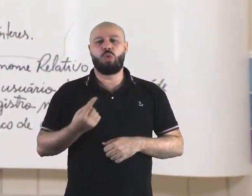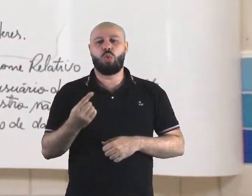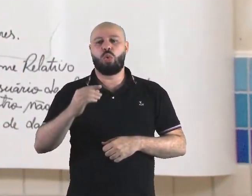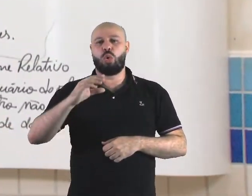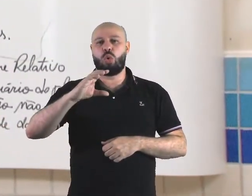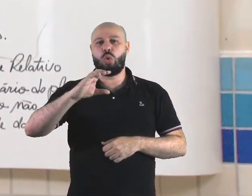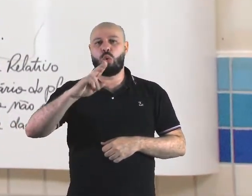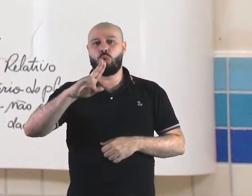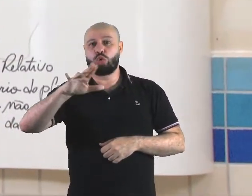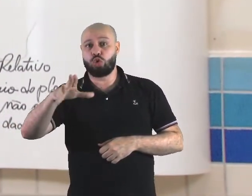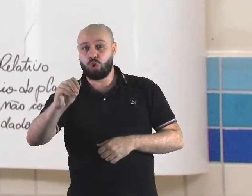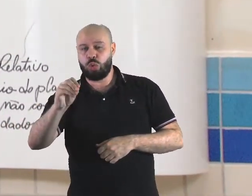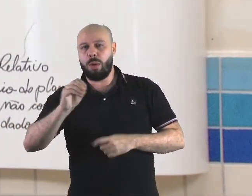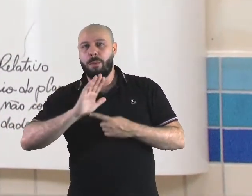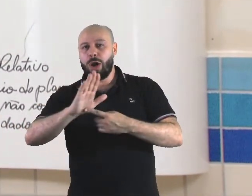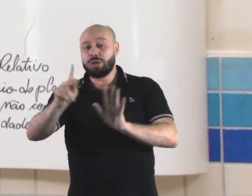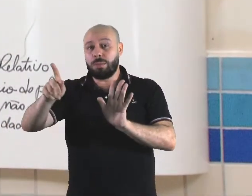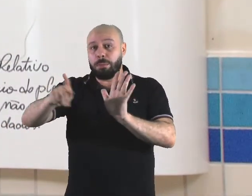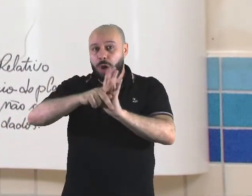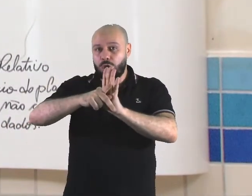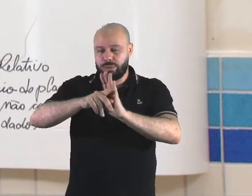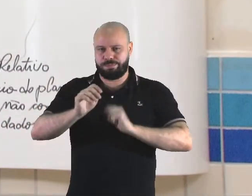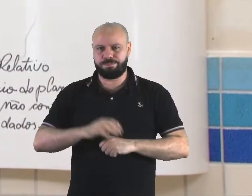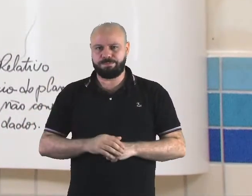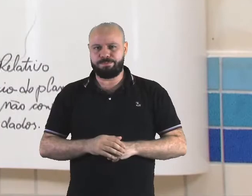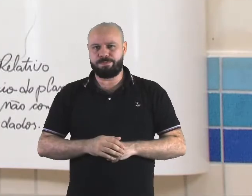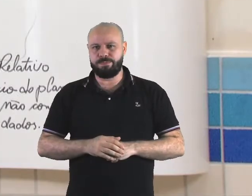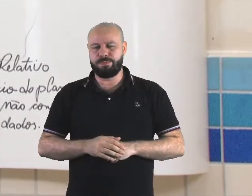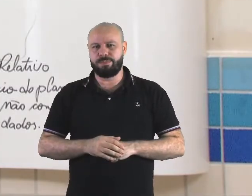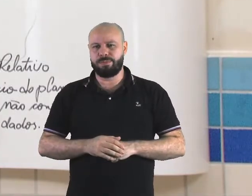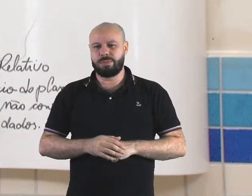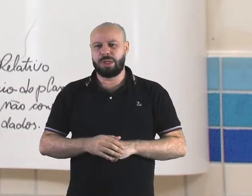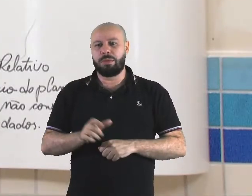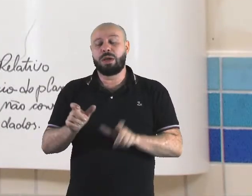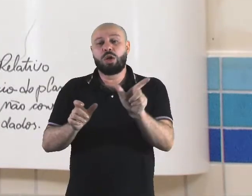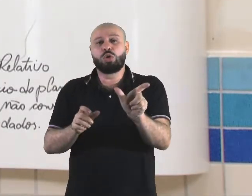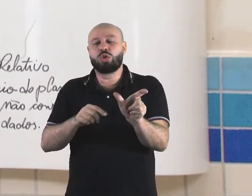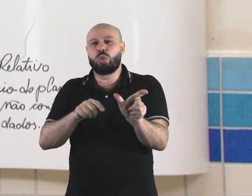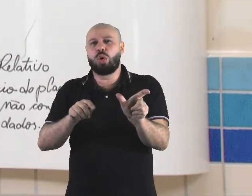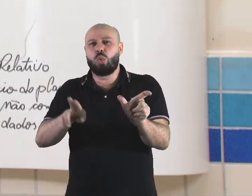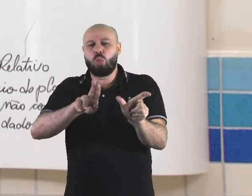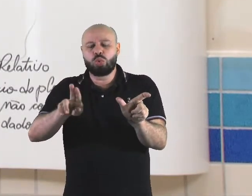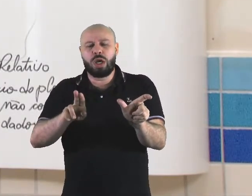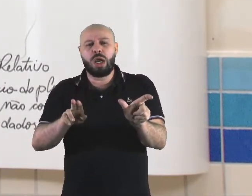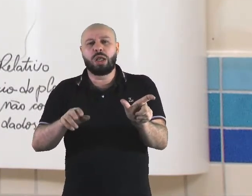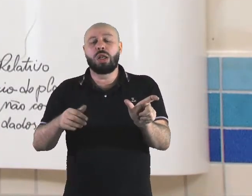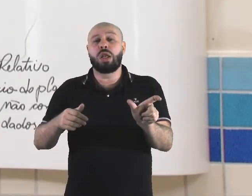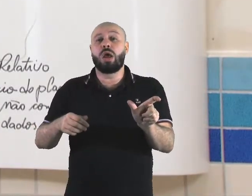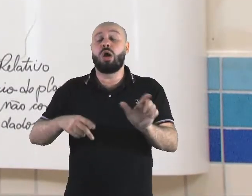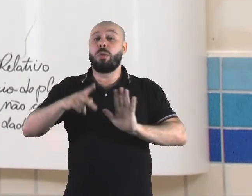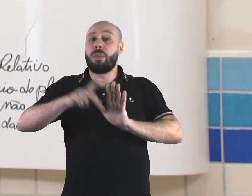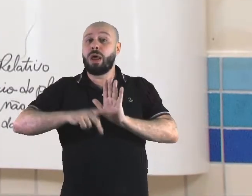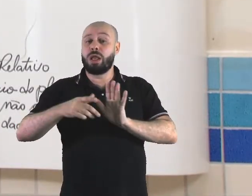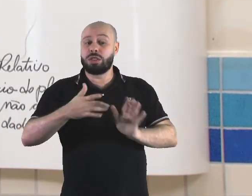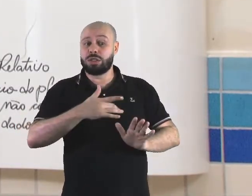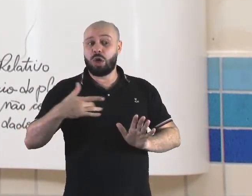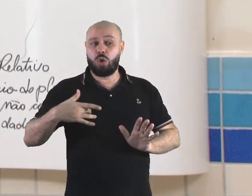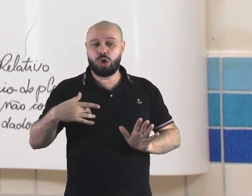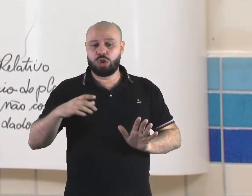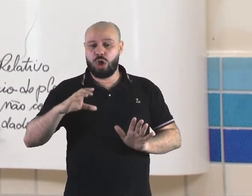ele indicar posse, tá? Este é o usuário do plano de saúde